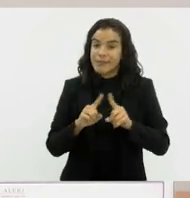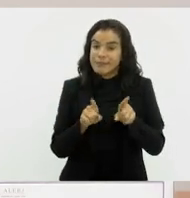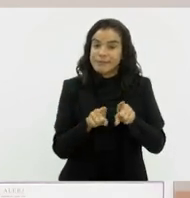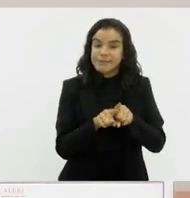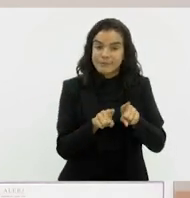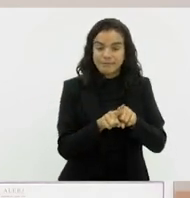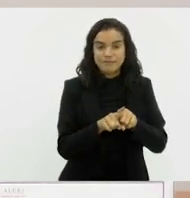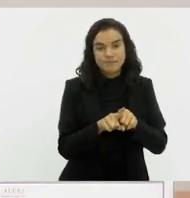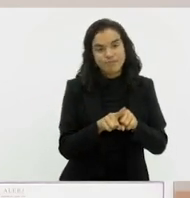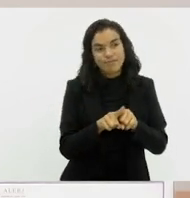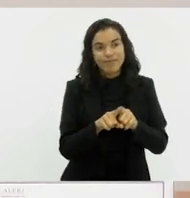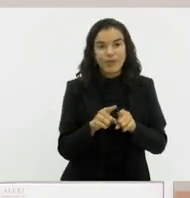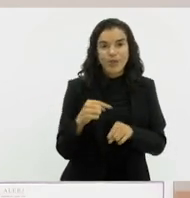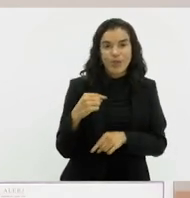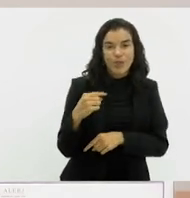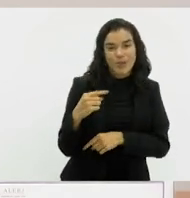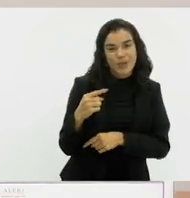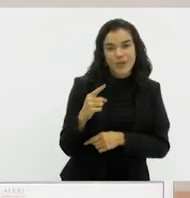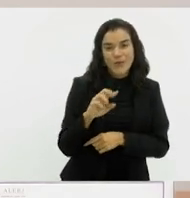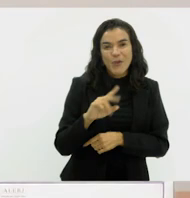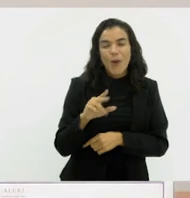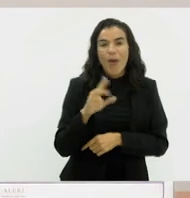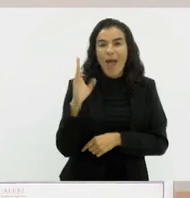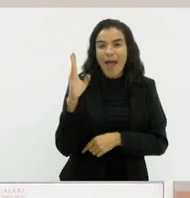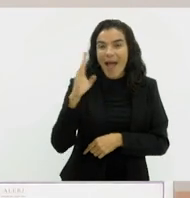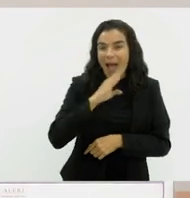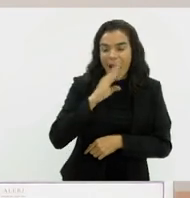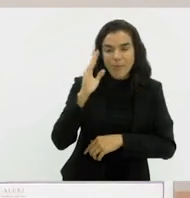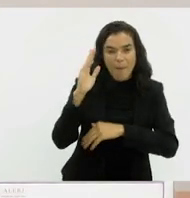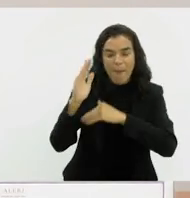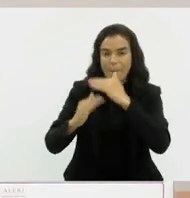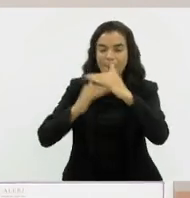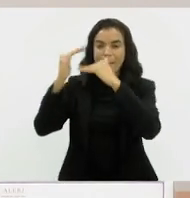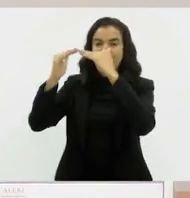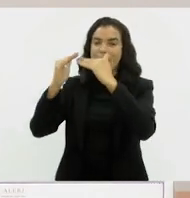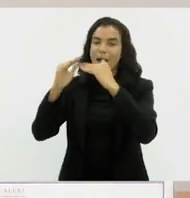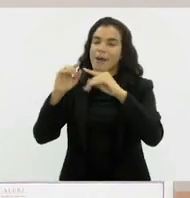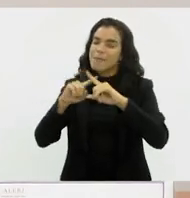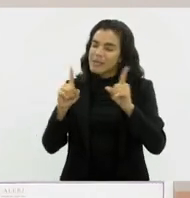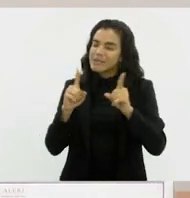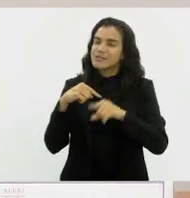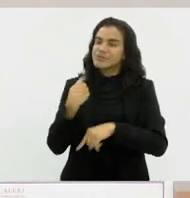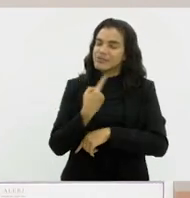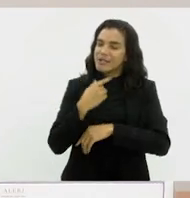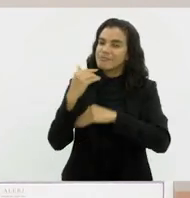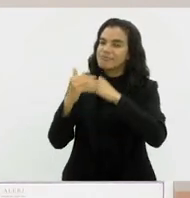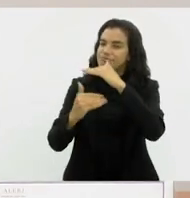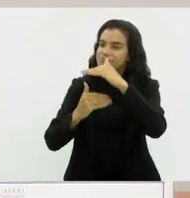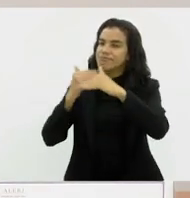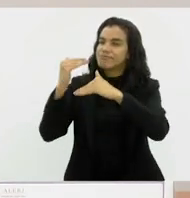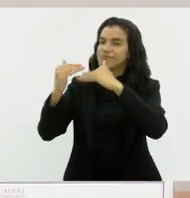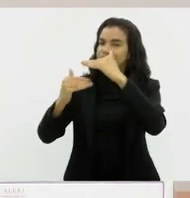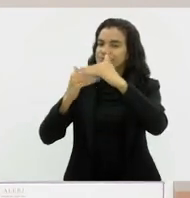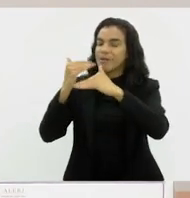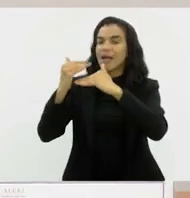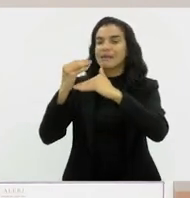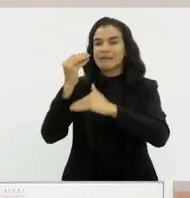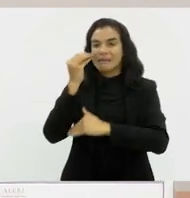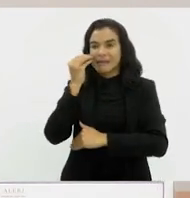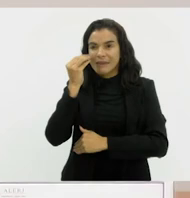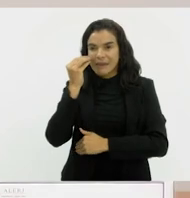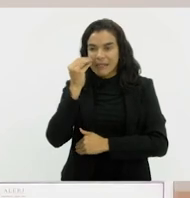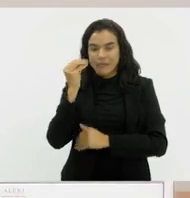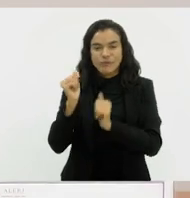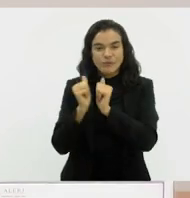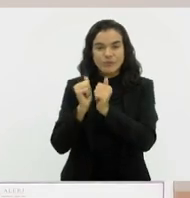que a gente caminha, né, não, talvez não na rapidez que a gente precisa, mas a gente caminha já por uma tentativa junto à SES,